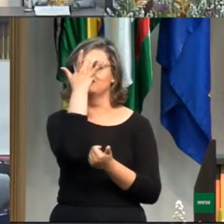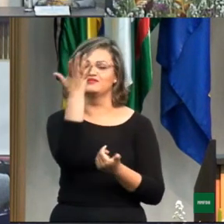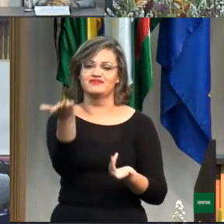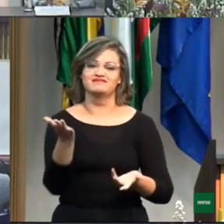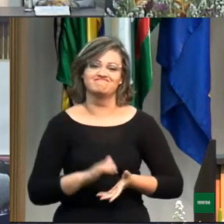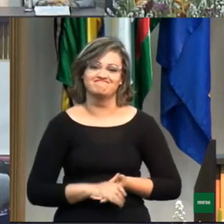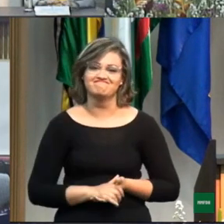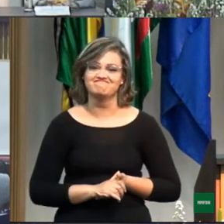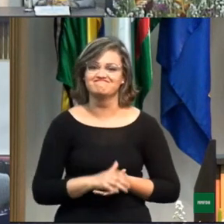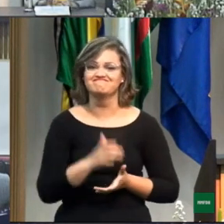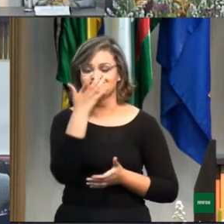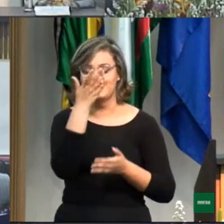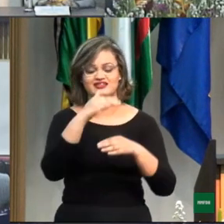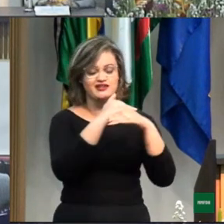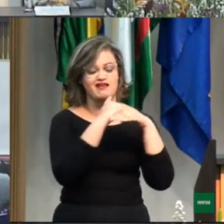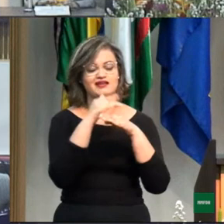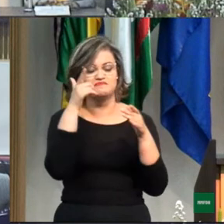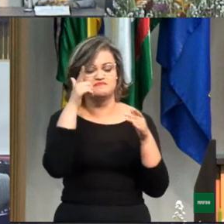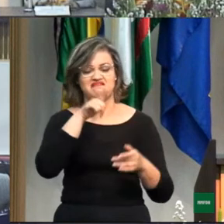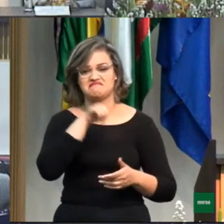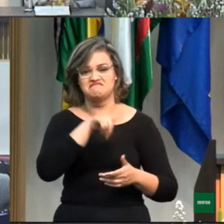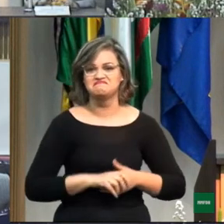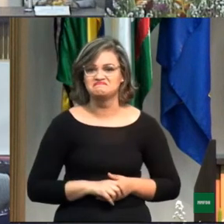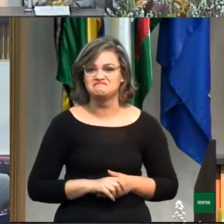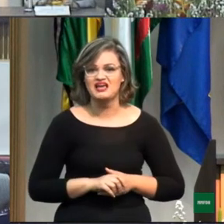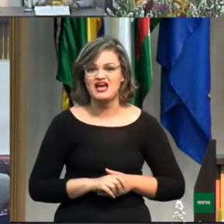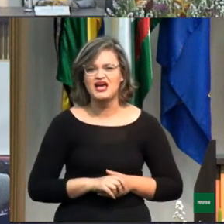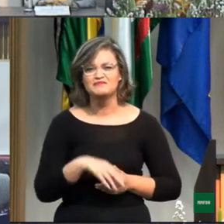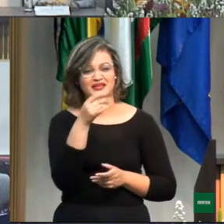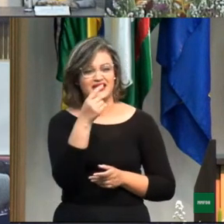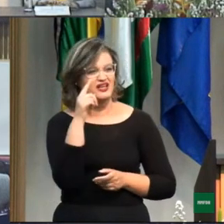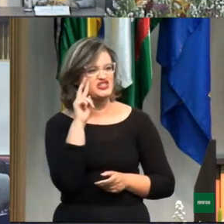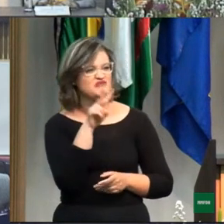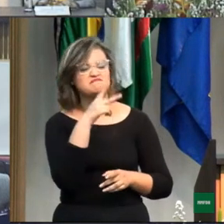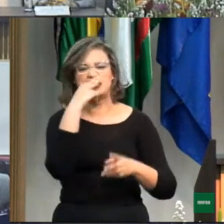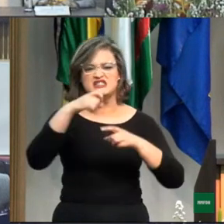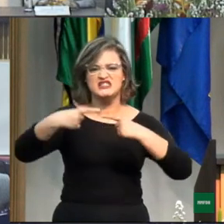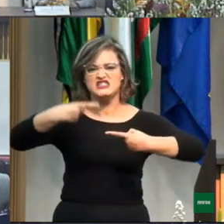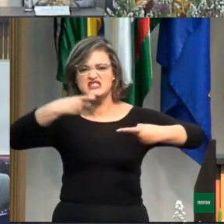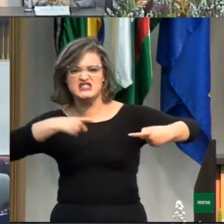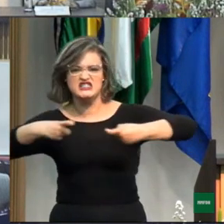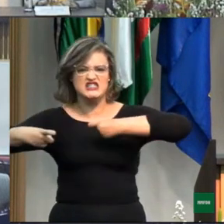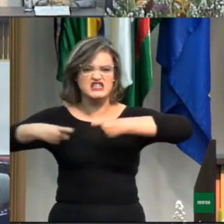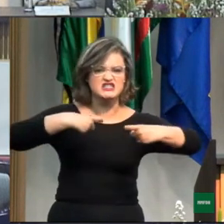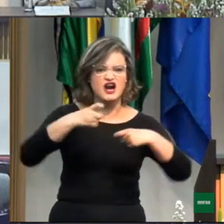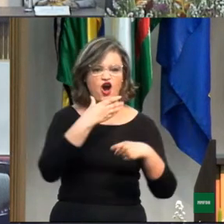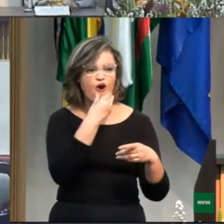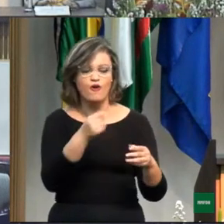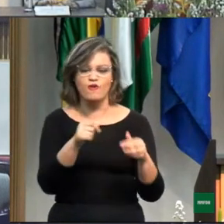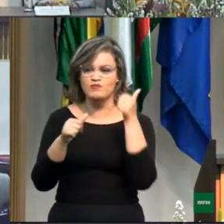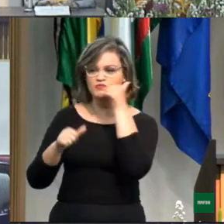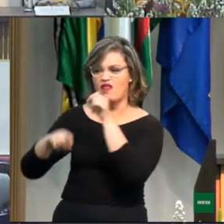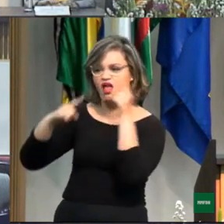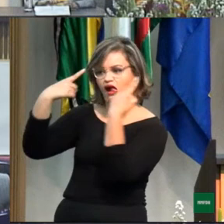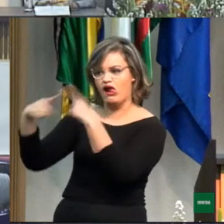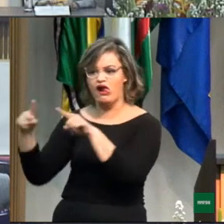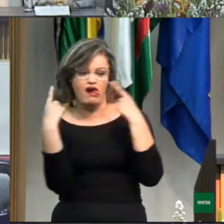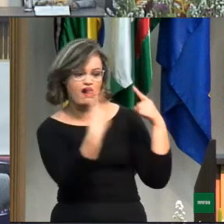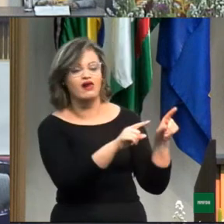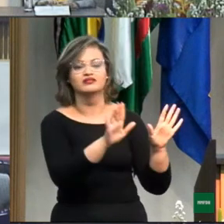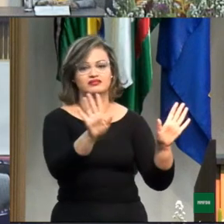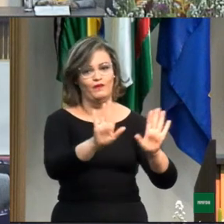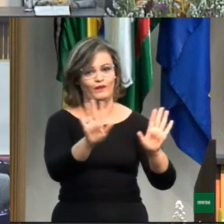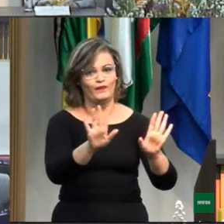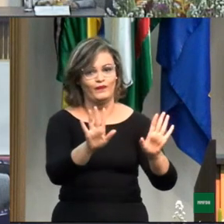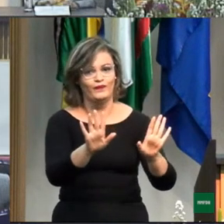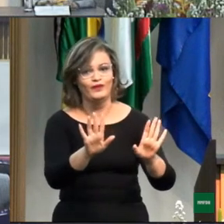equilíbrio. Muitas vezes o que a gente vê é uma tentativa de guerra, de jogar homem contra mulher. Não é isso que a gente quer. Nós queremos os homens e